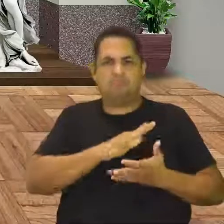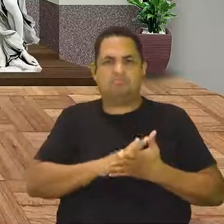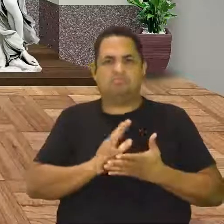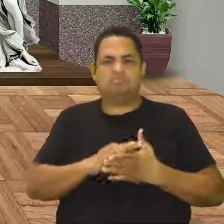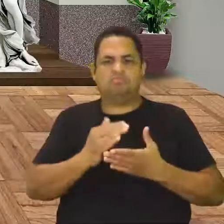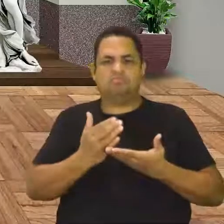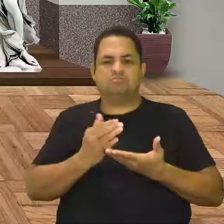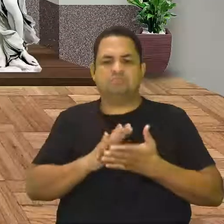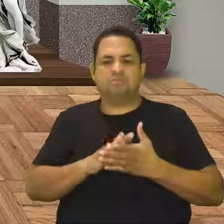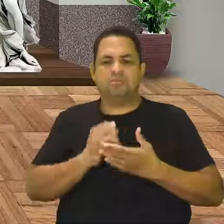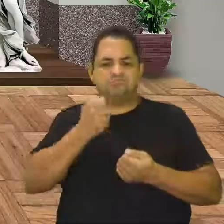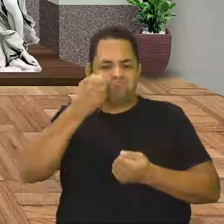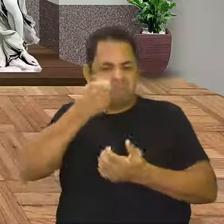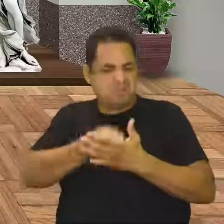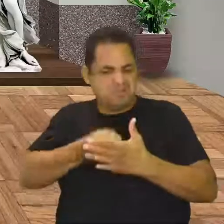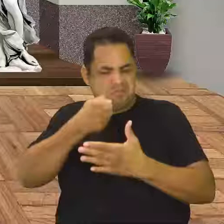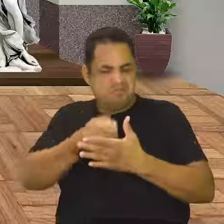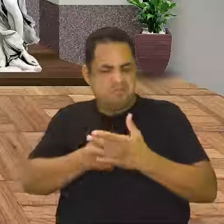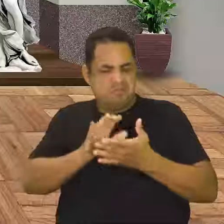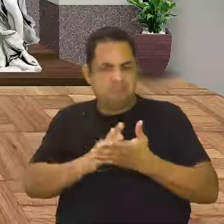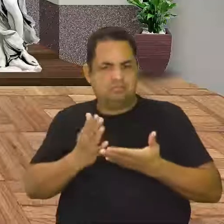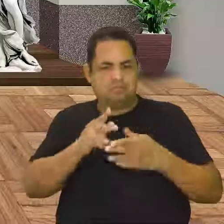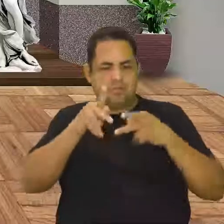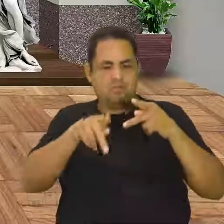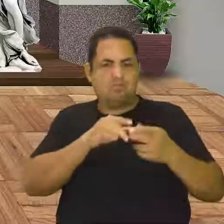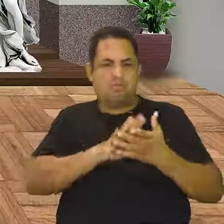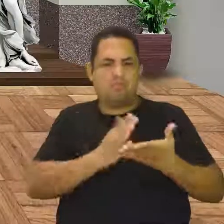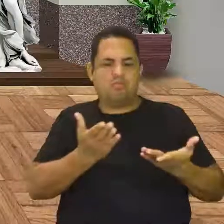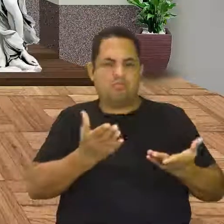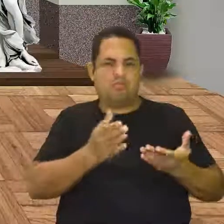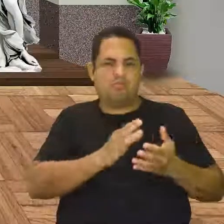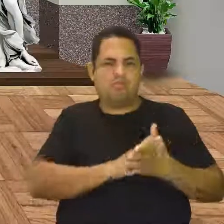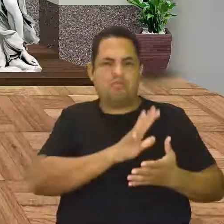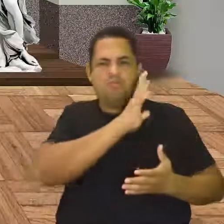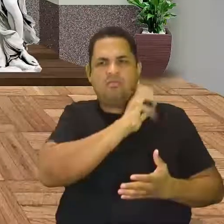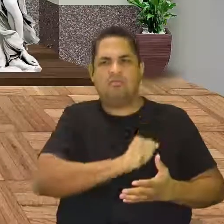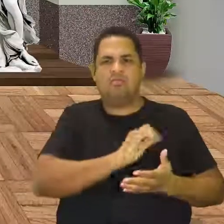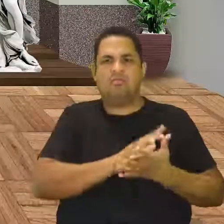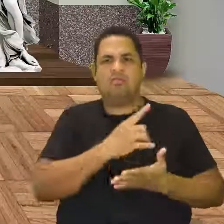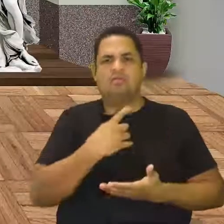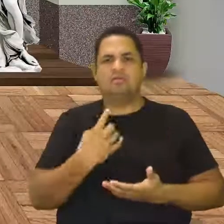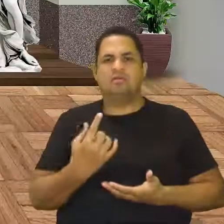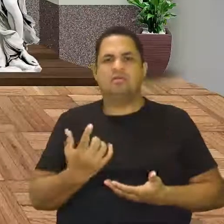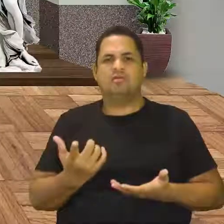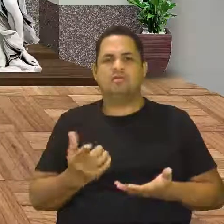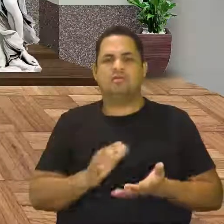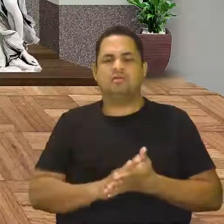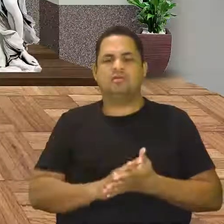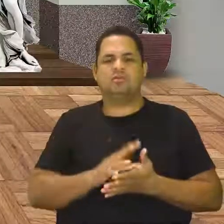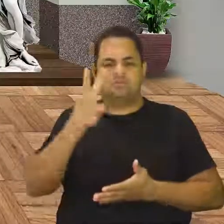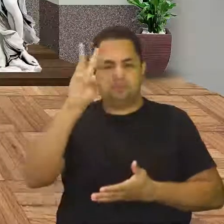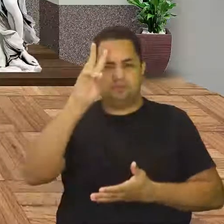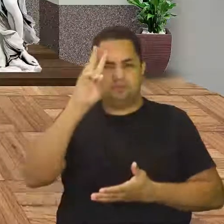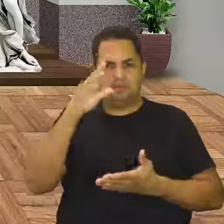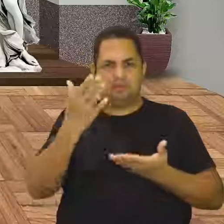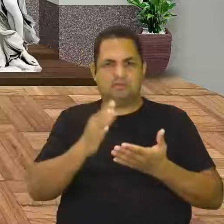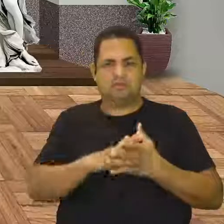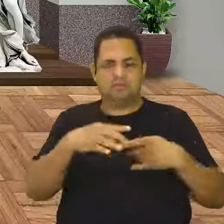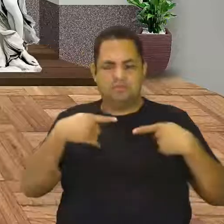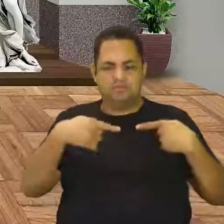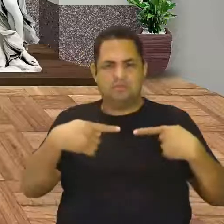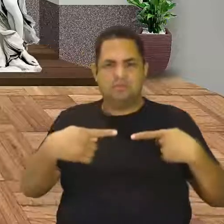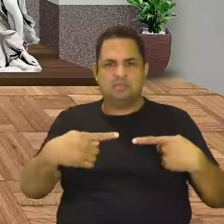de séculos em séculos. Até que depois da Segunda Guerra Mundial, a volta do povo judeu vai